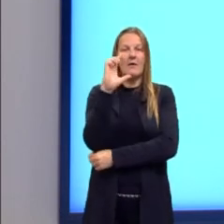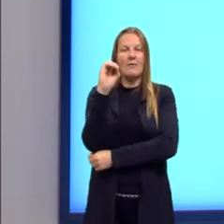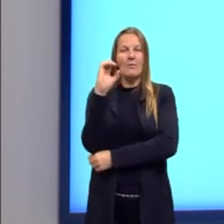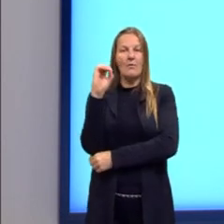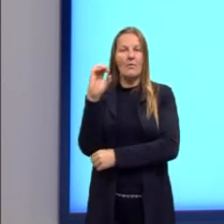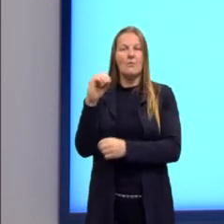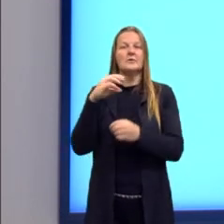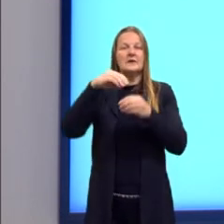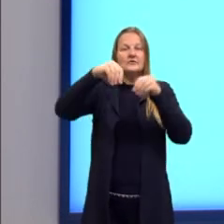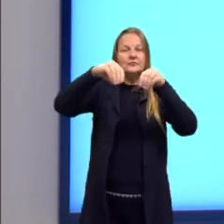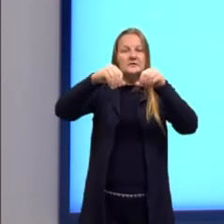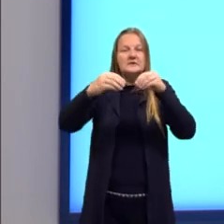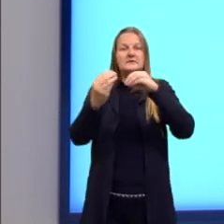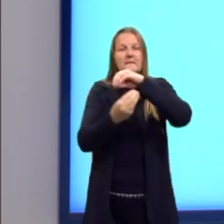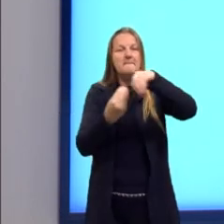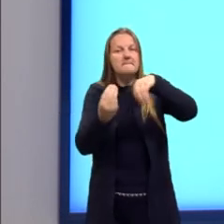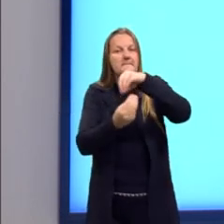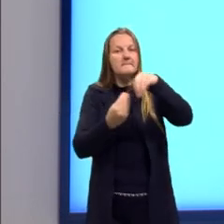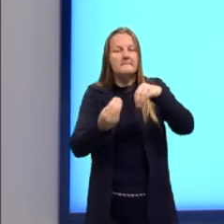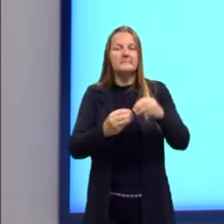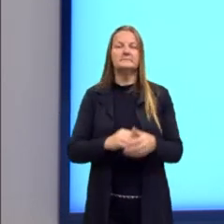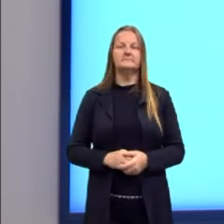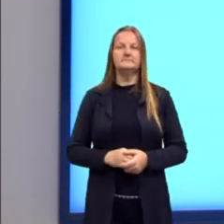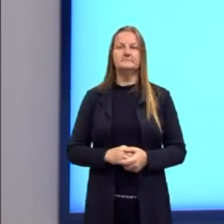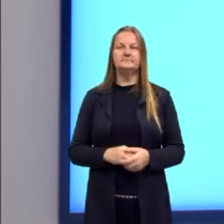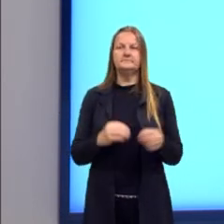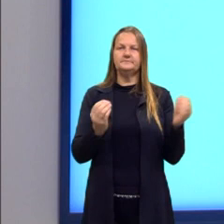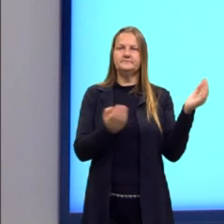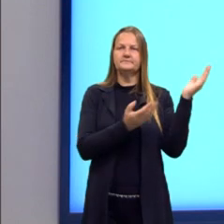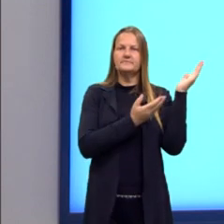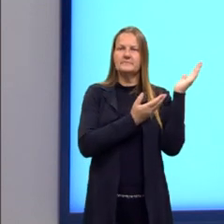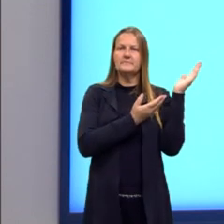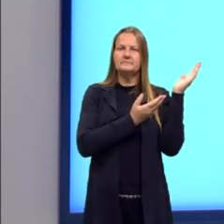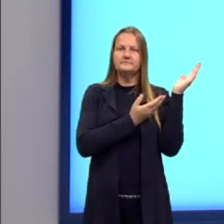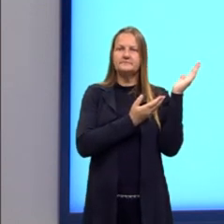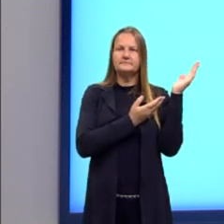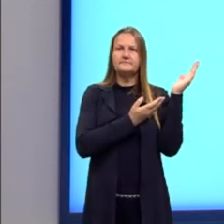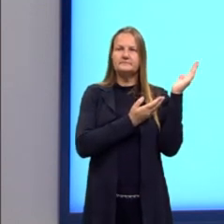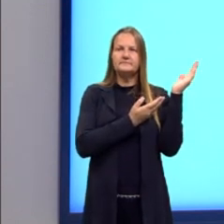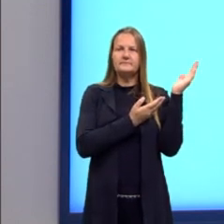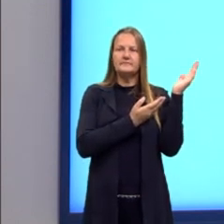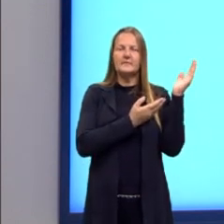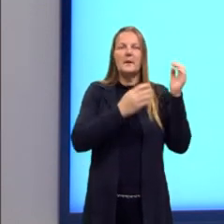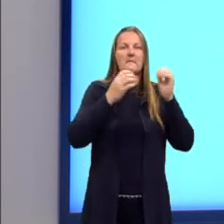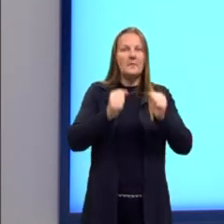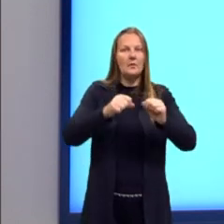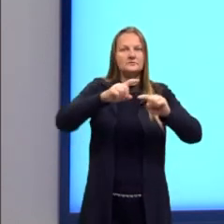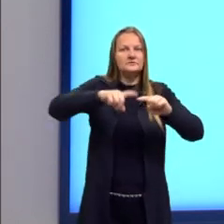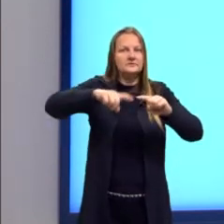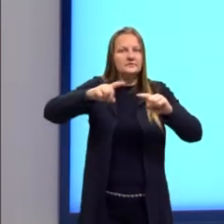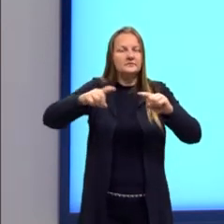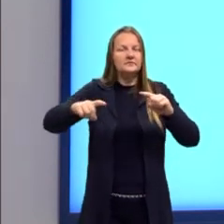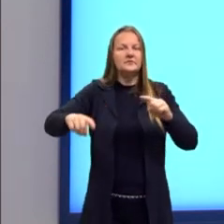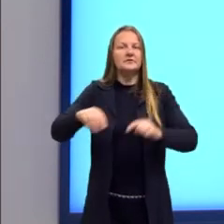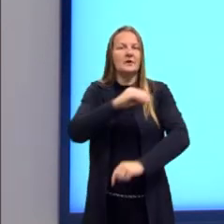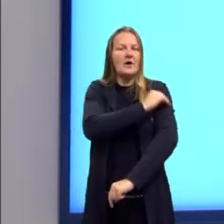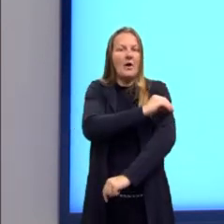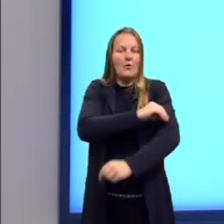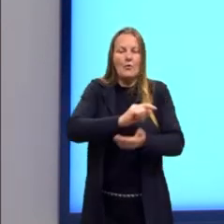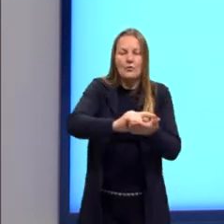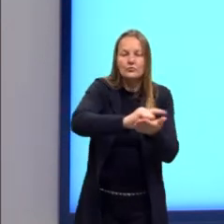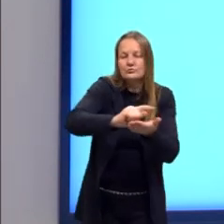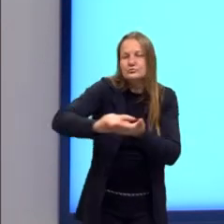substâncias as concentrações elas podem variar muito mesmo sendo álcool de limpeza